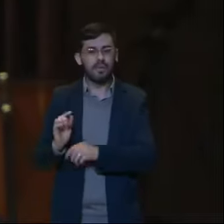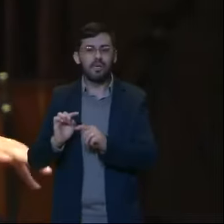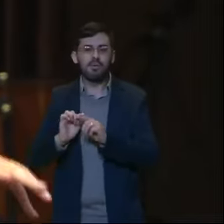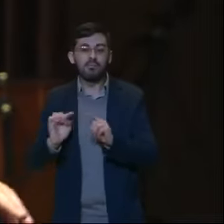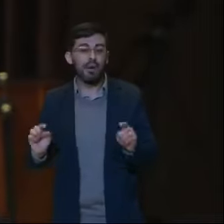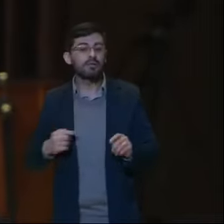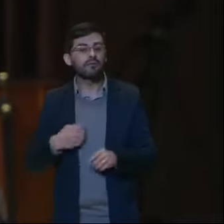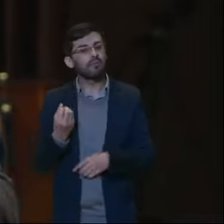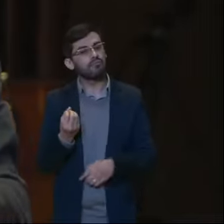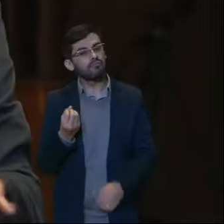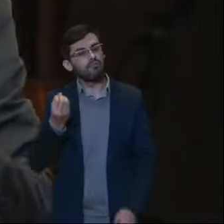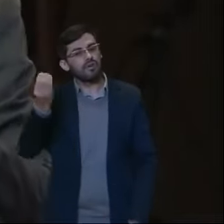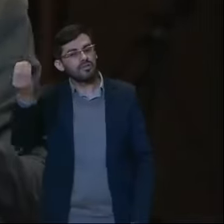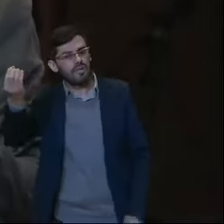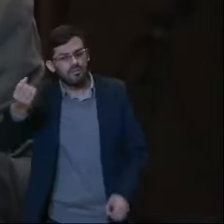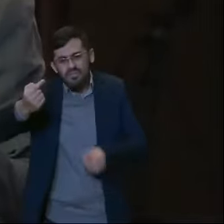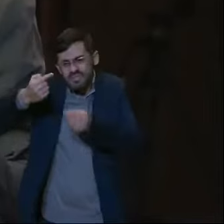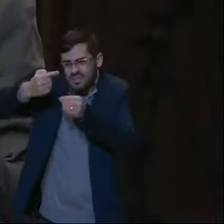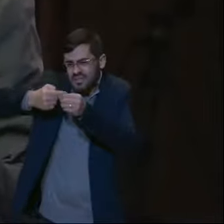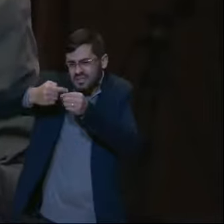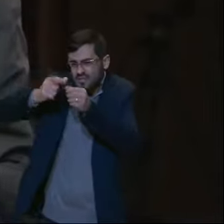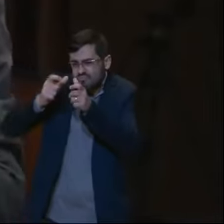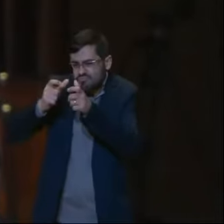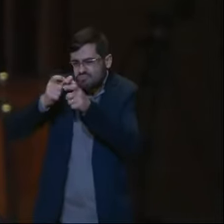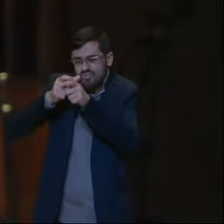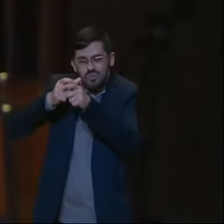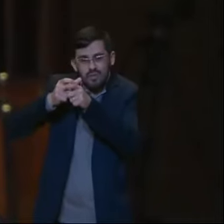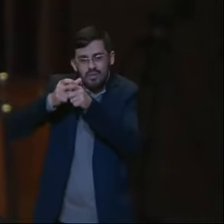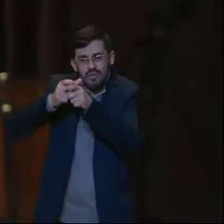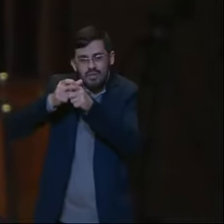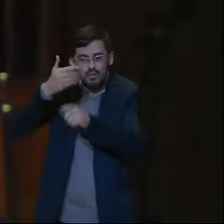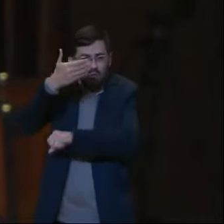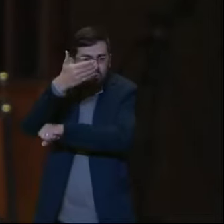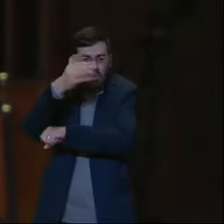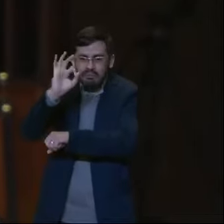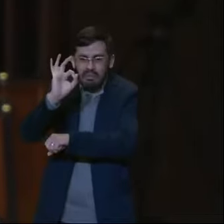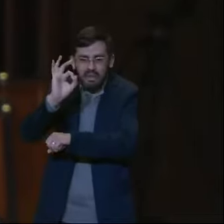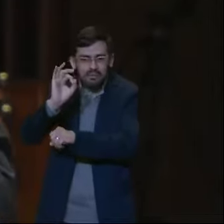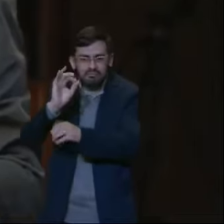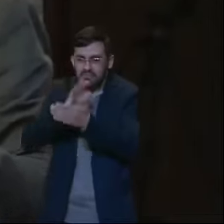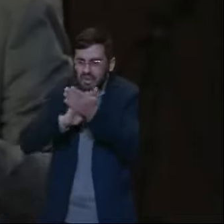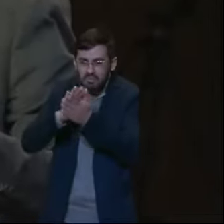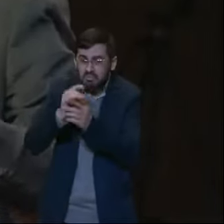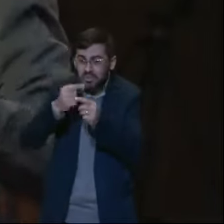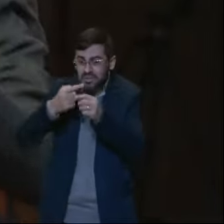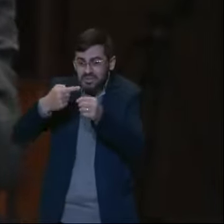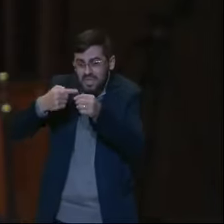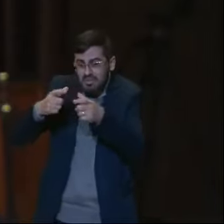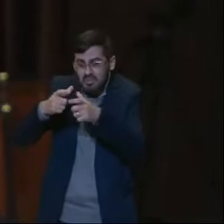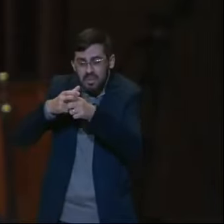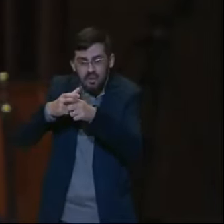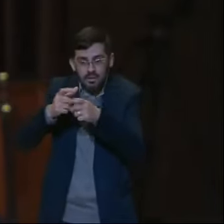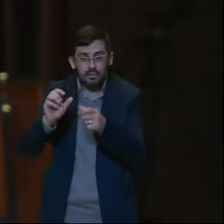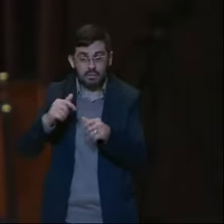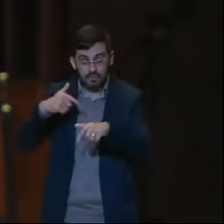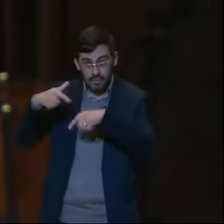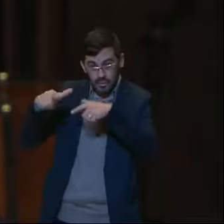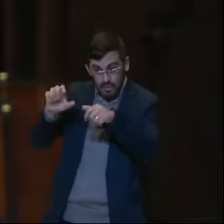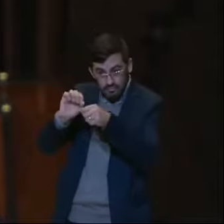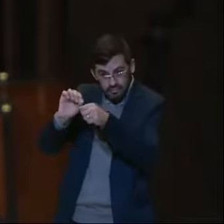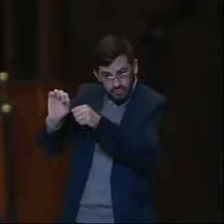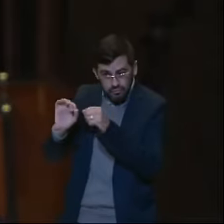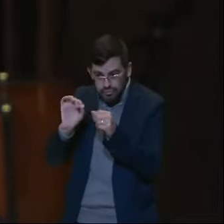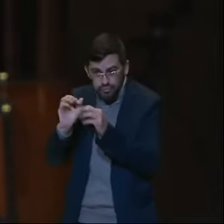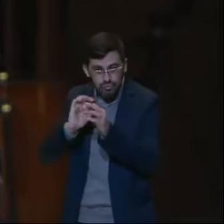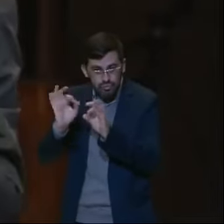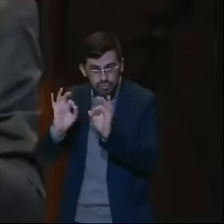ele foi para o interior daquele estado, uma cidadezinha pequenininha que nem hotel tinha naquela cidade. Então eles precisavam fazer os serviços, terminar